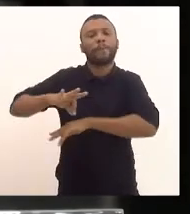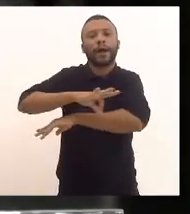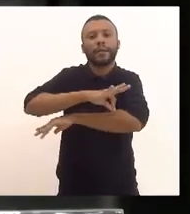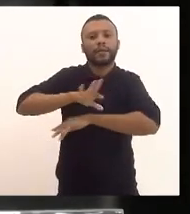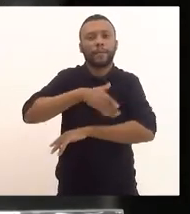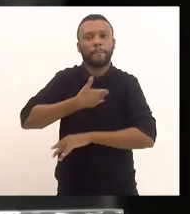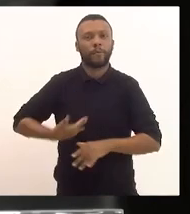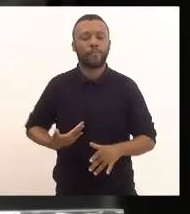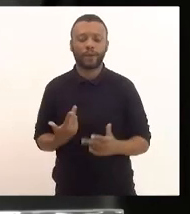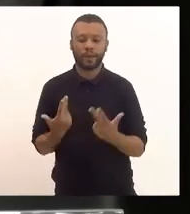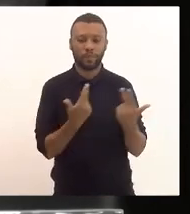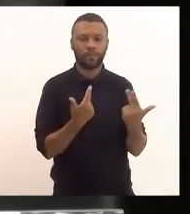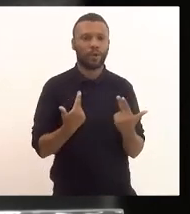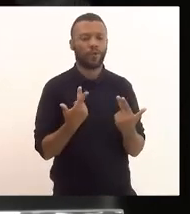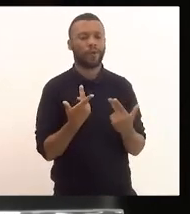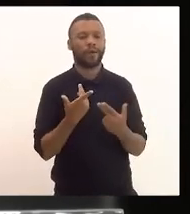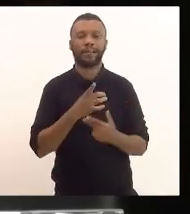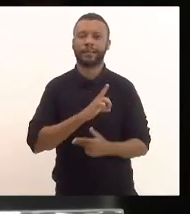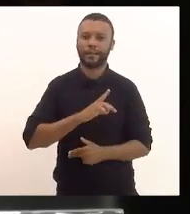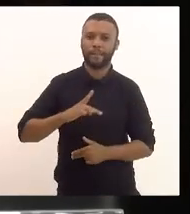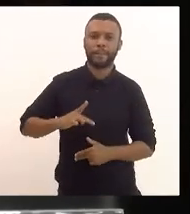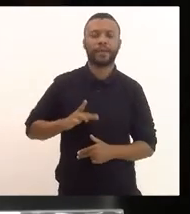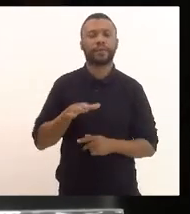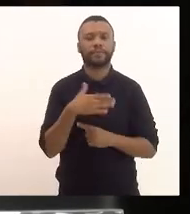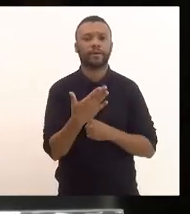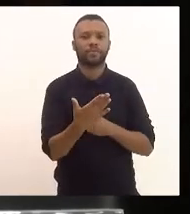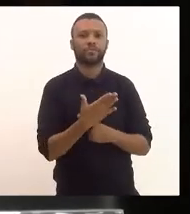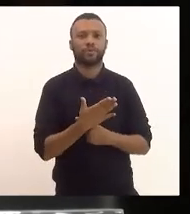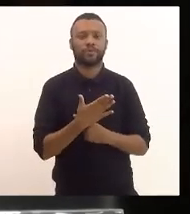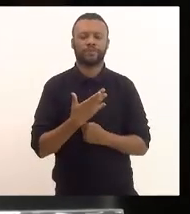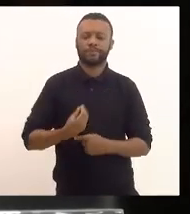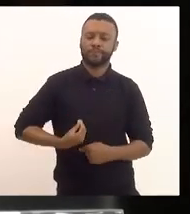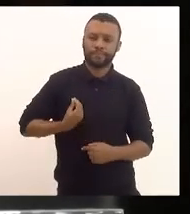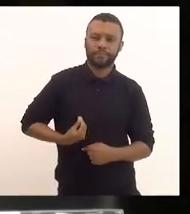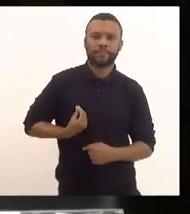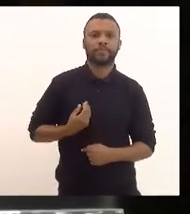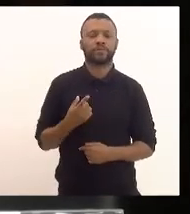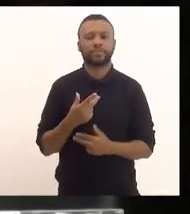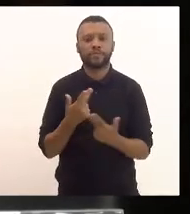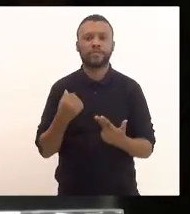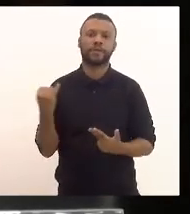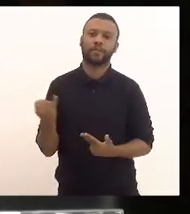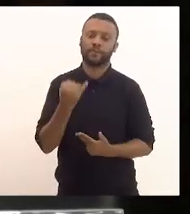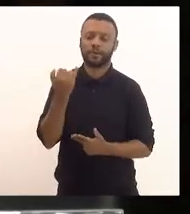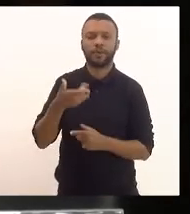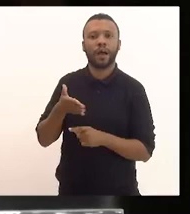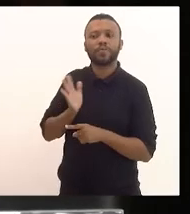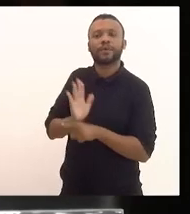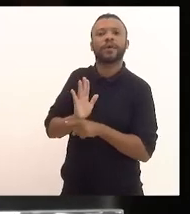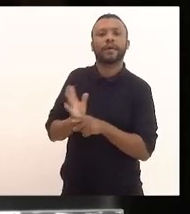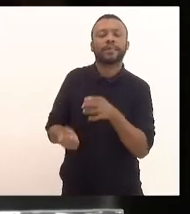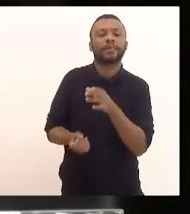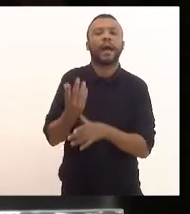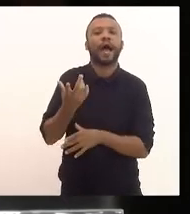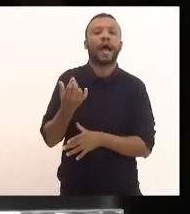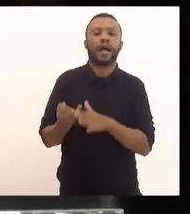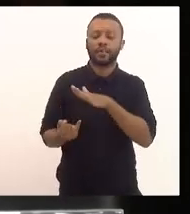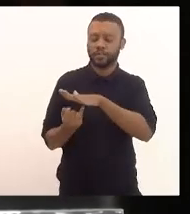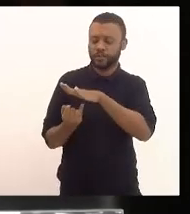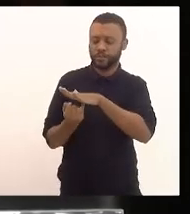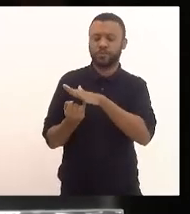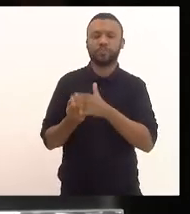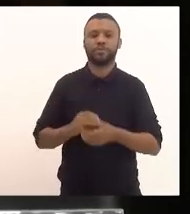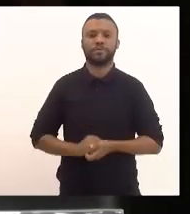Defensoria Pública que me inspirou na vida inteira também era uma coisa importante eu ajudei a criar esse Instituto de arquitetos e